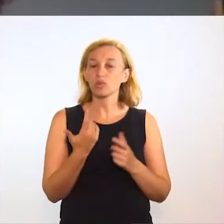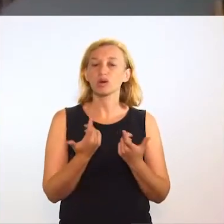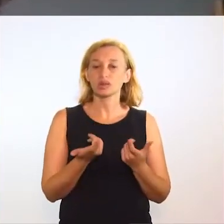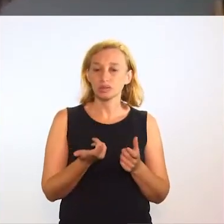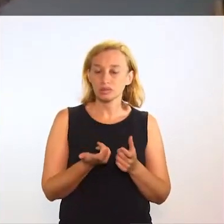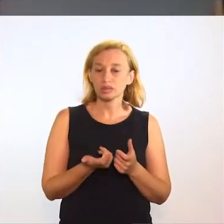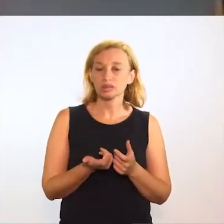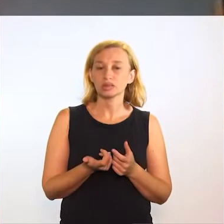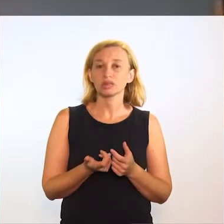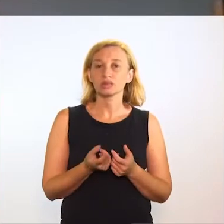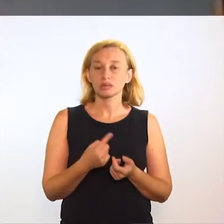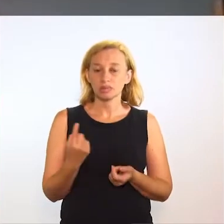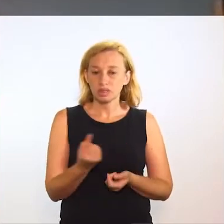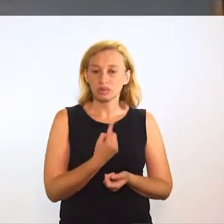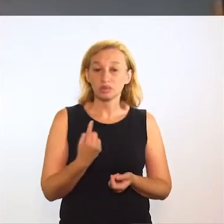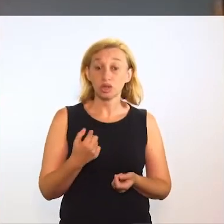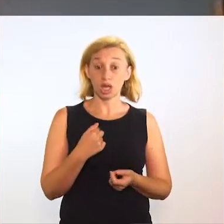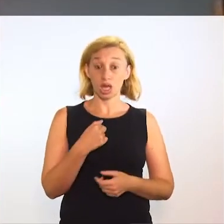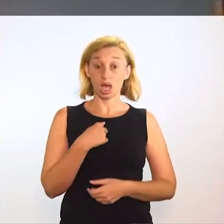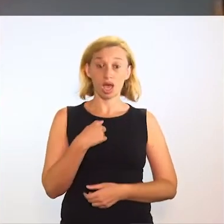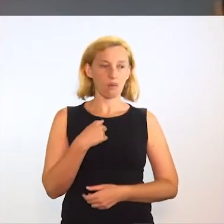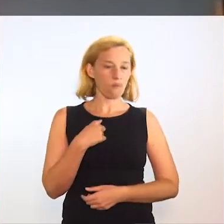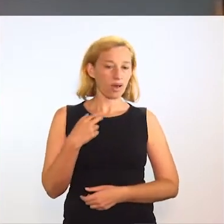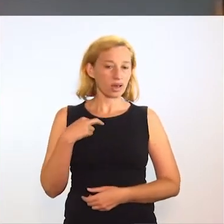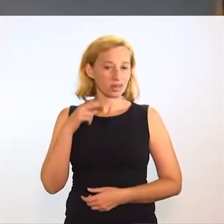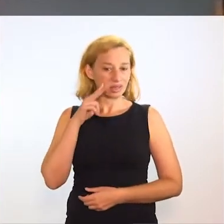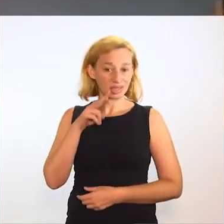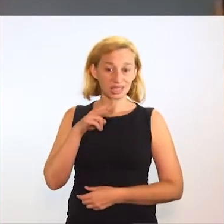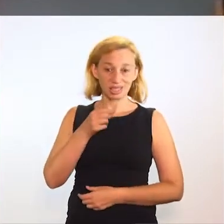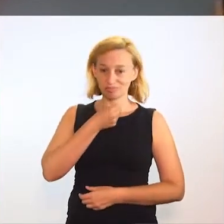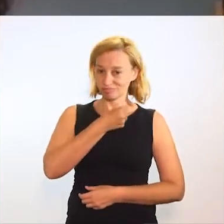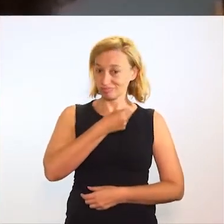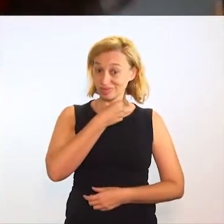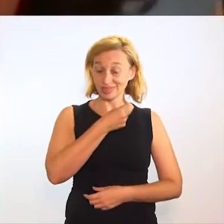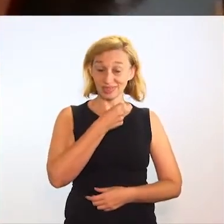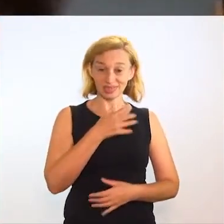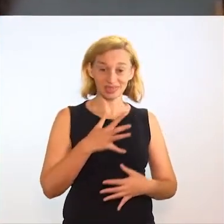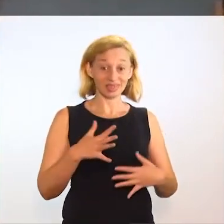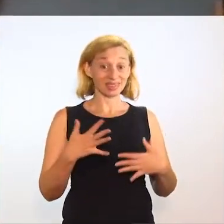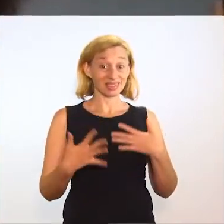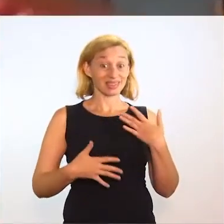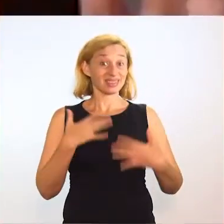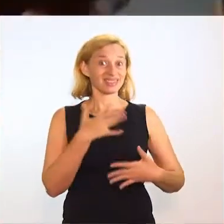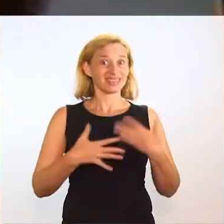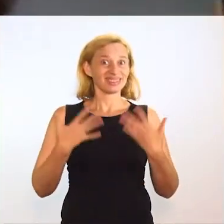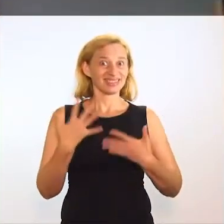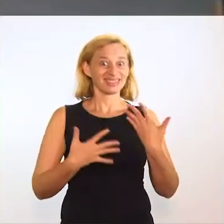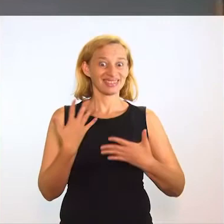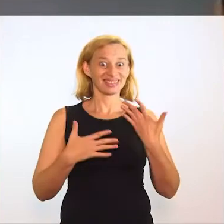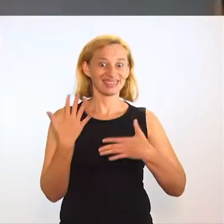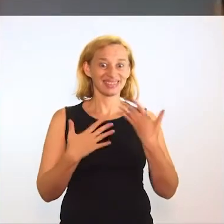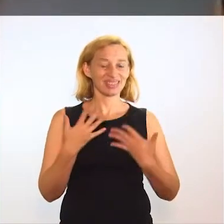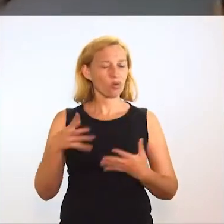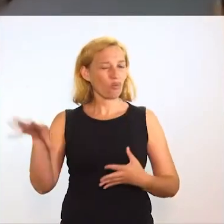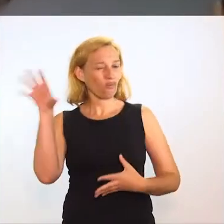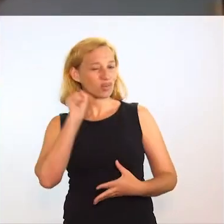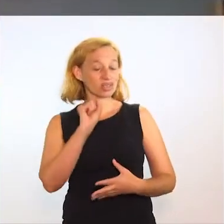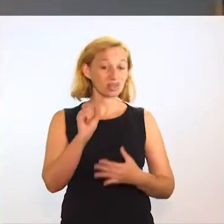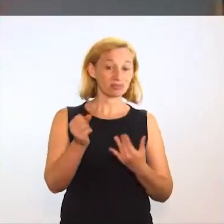muito engrandecedora e potente também. Aqui eu, como espectadora privilegiada, pude puxar aí um pouco